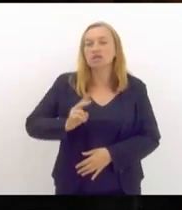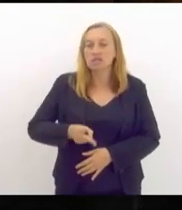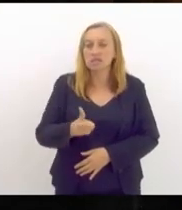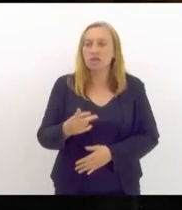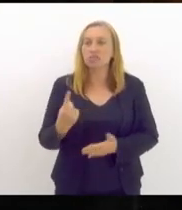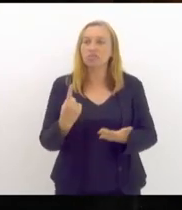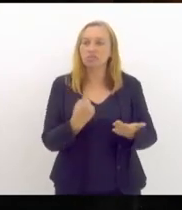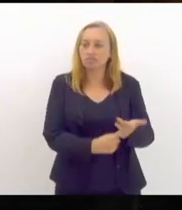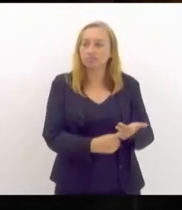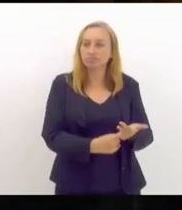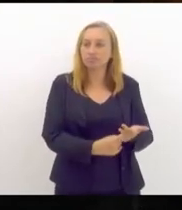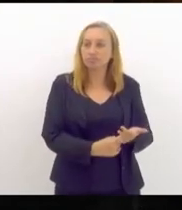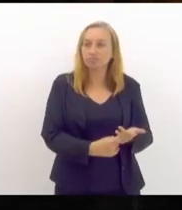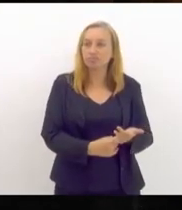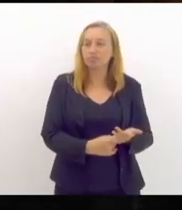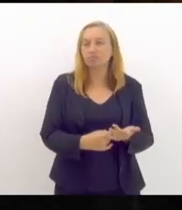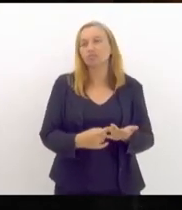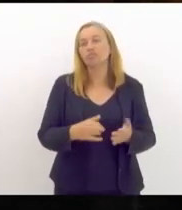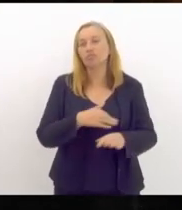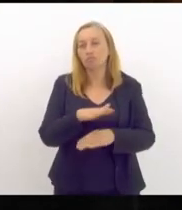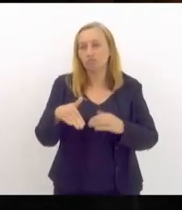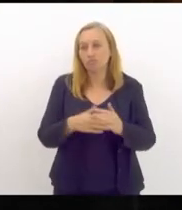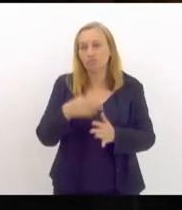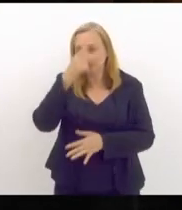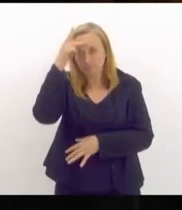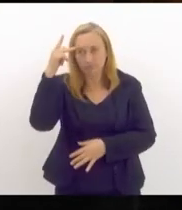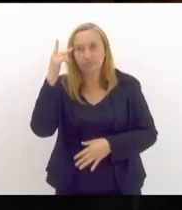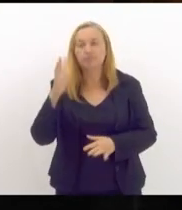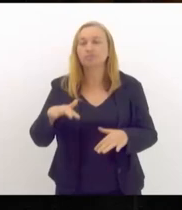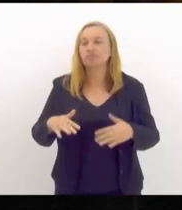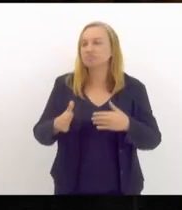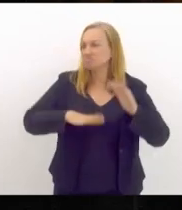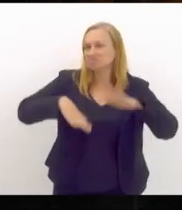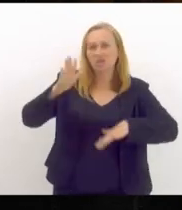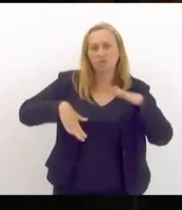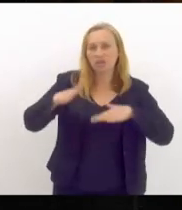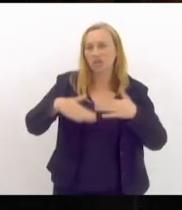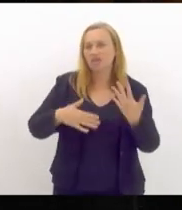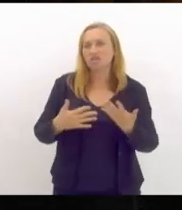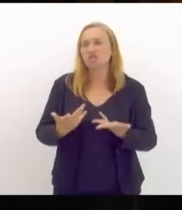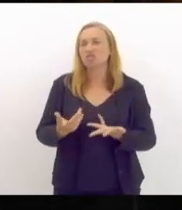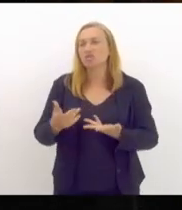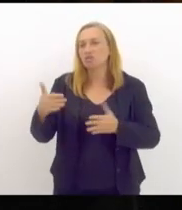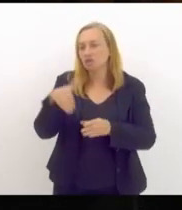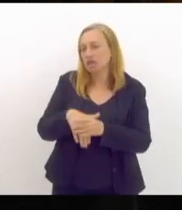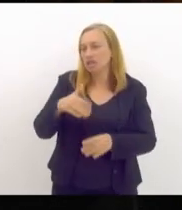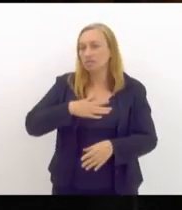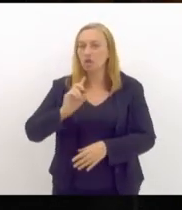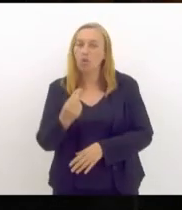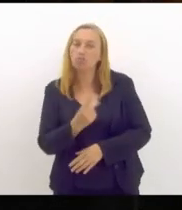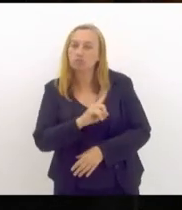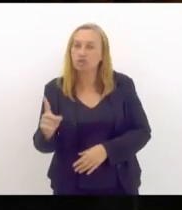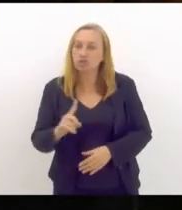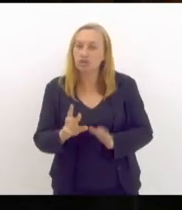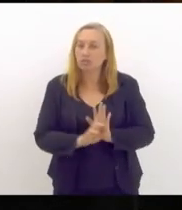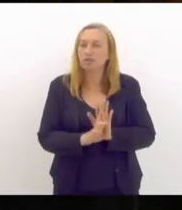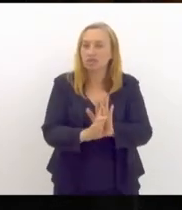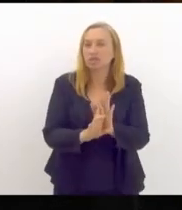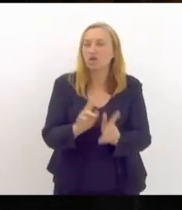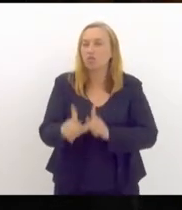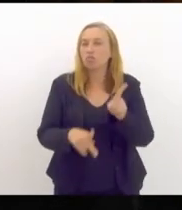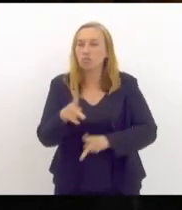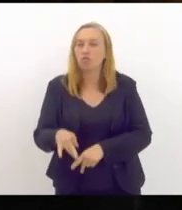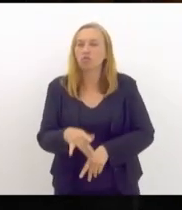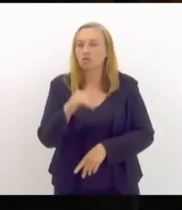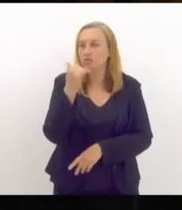comprometi com isso com o meu eleitor e com qualquer pessoa Independente de ter votado em mim eu não estou aqui para representar o cidadão carioca